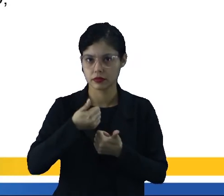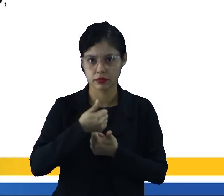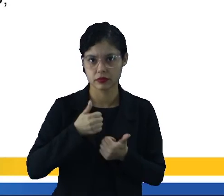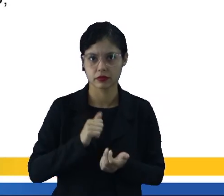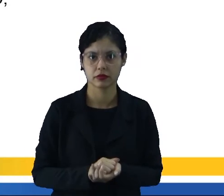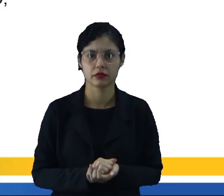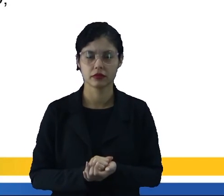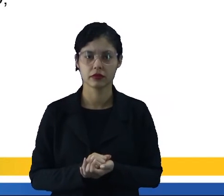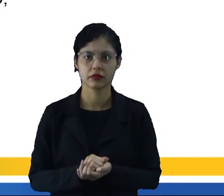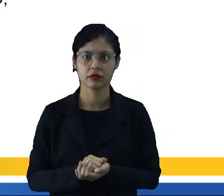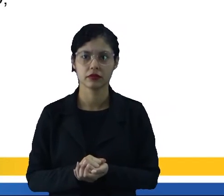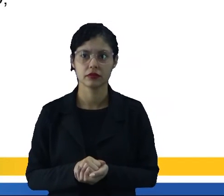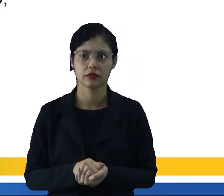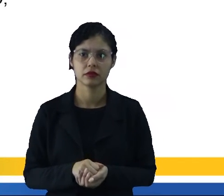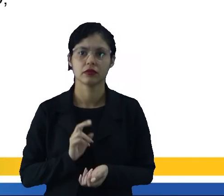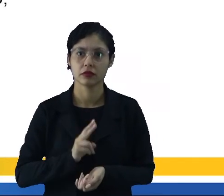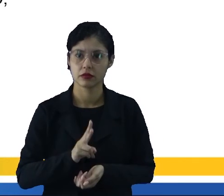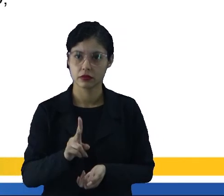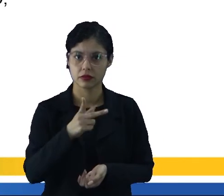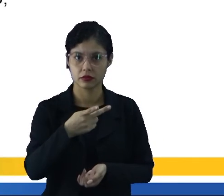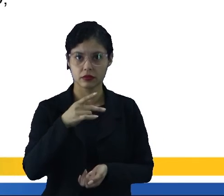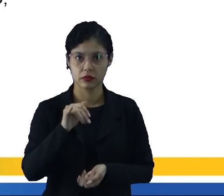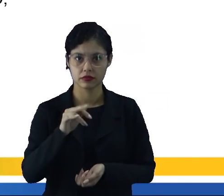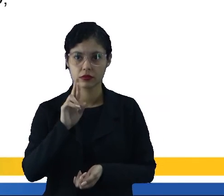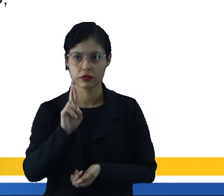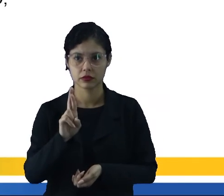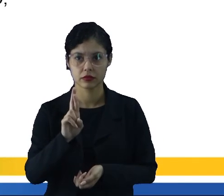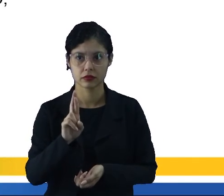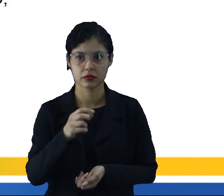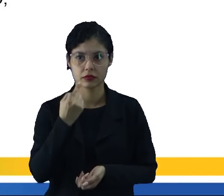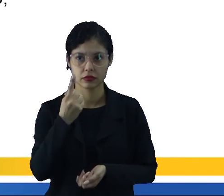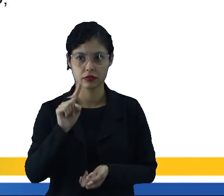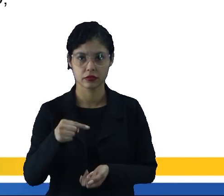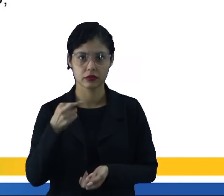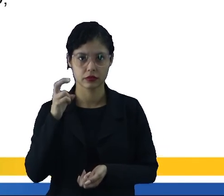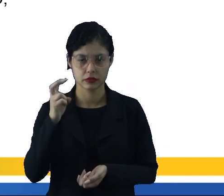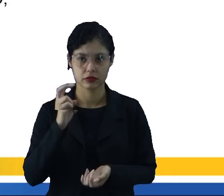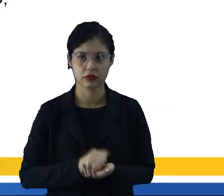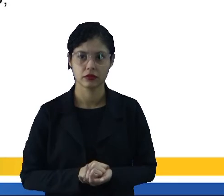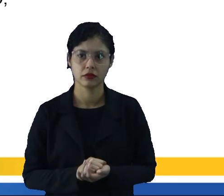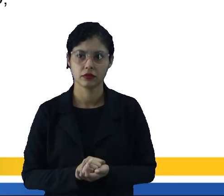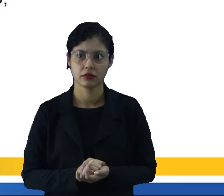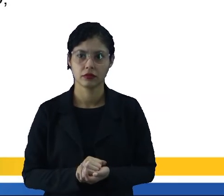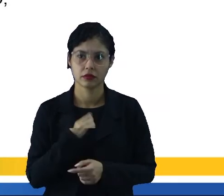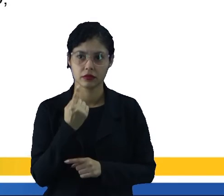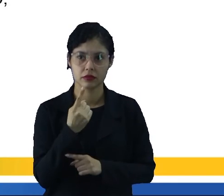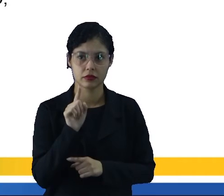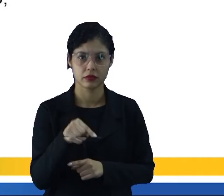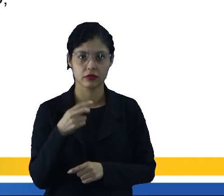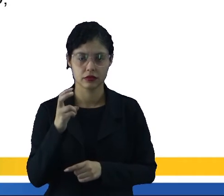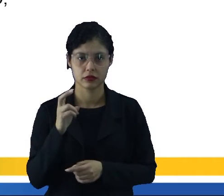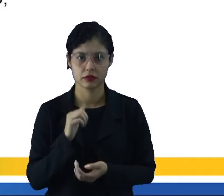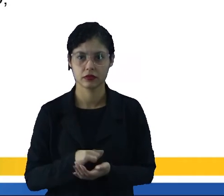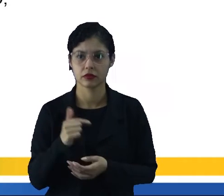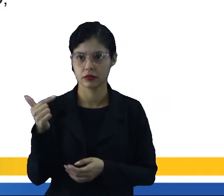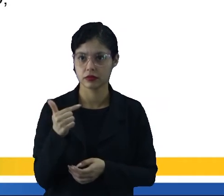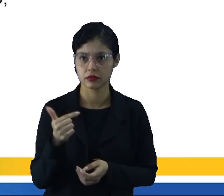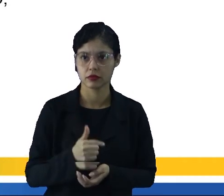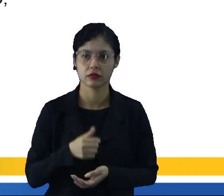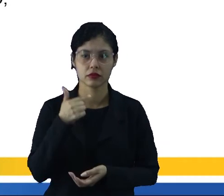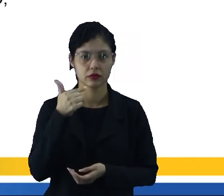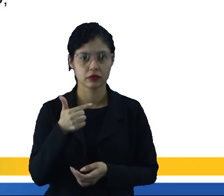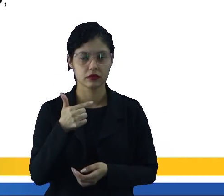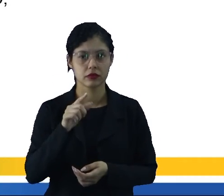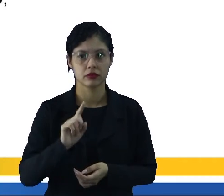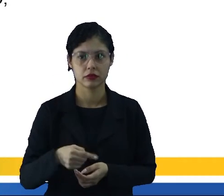tá então mantém o pi o r é 1,5 1,5 ao quadrado é que vale a